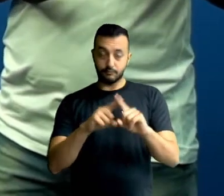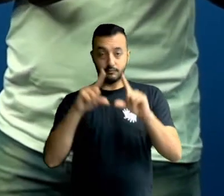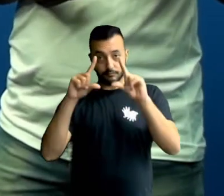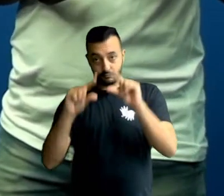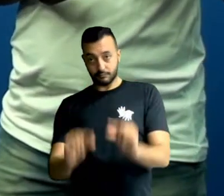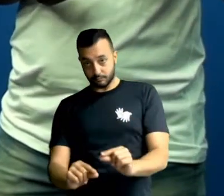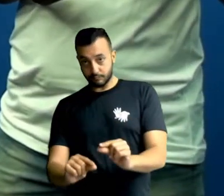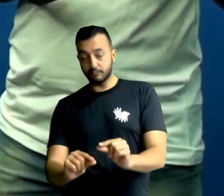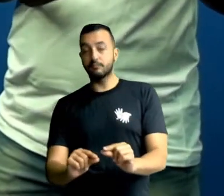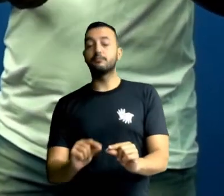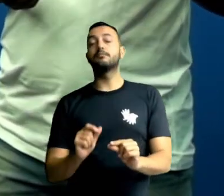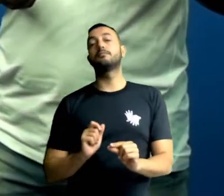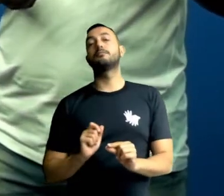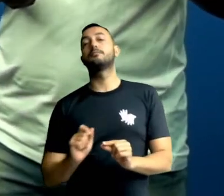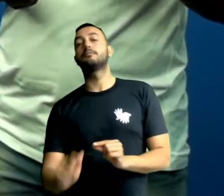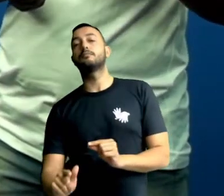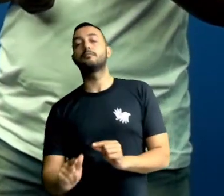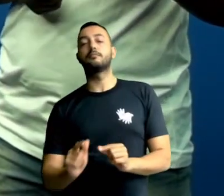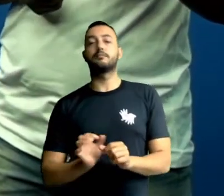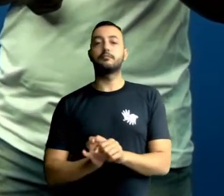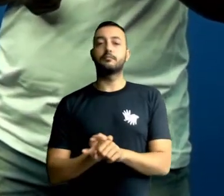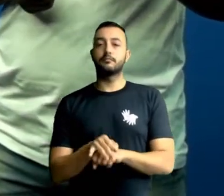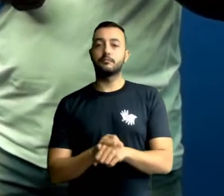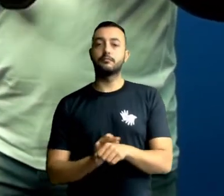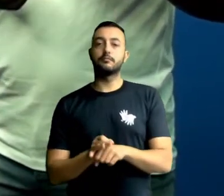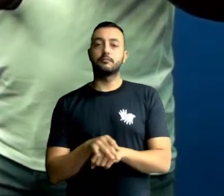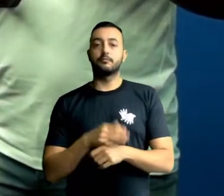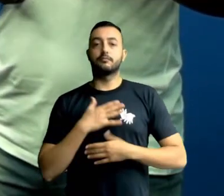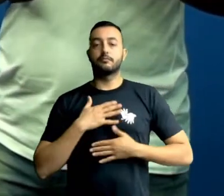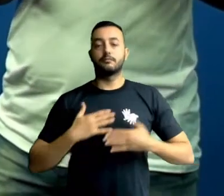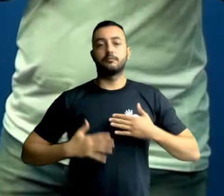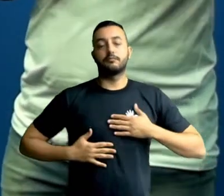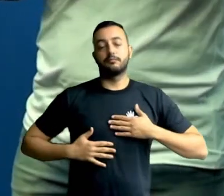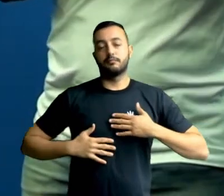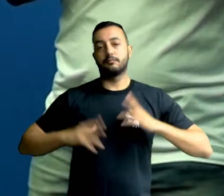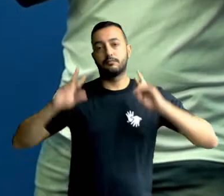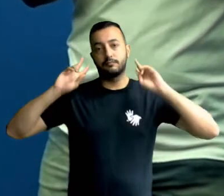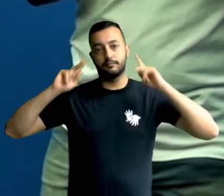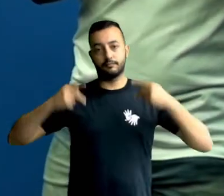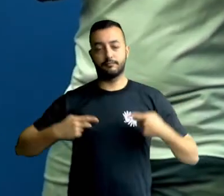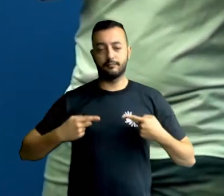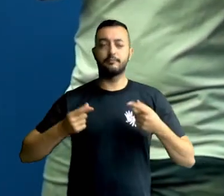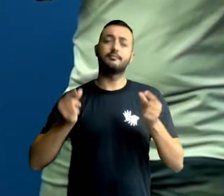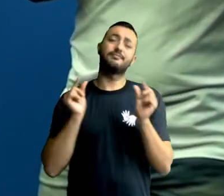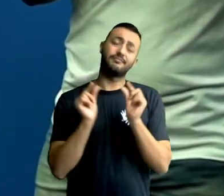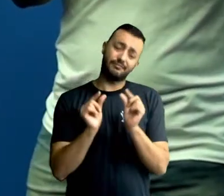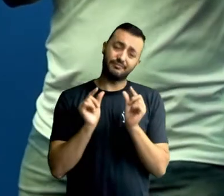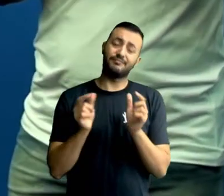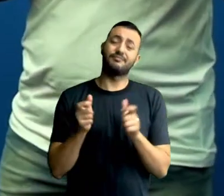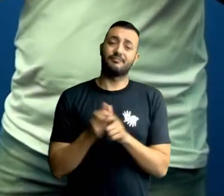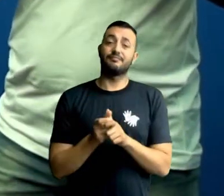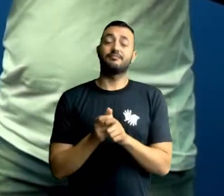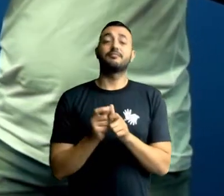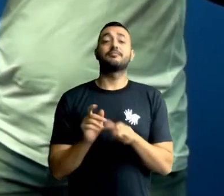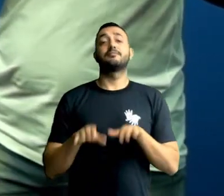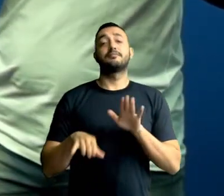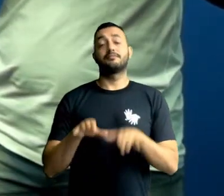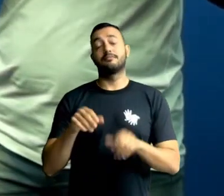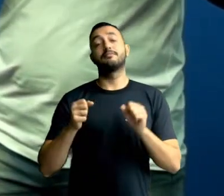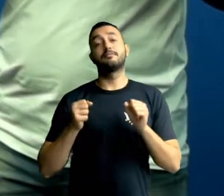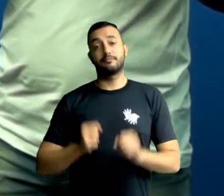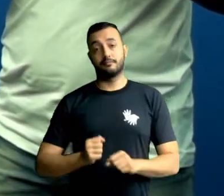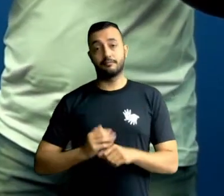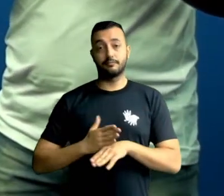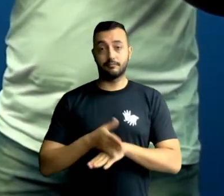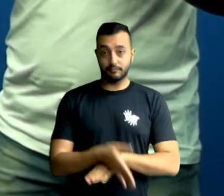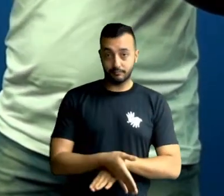menor do que uma célula do nosso corpo humano. Então, ela é bem pequena comparada à nossa célula e ela pode muitas